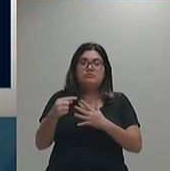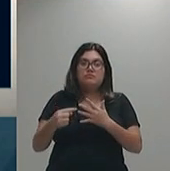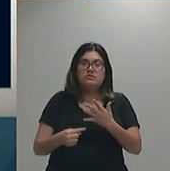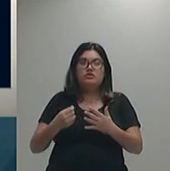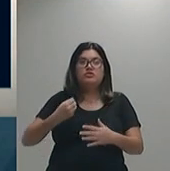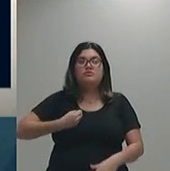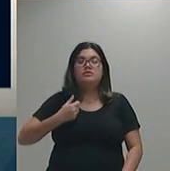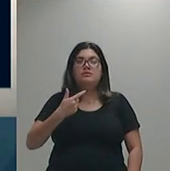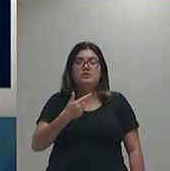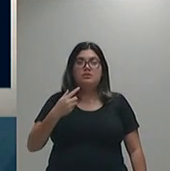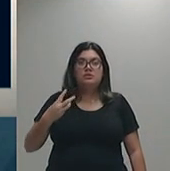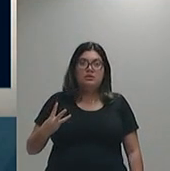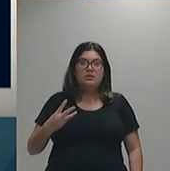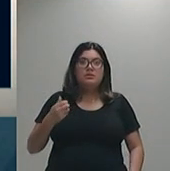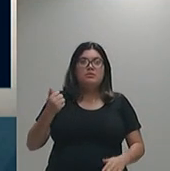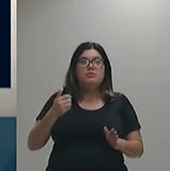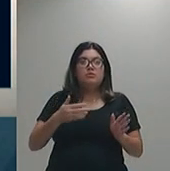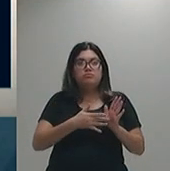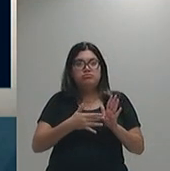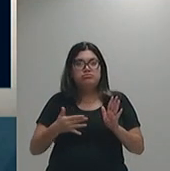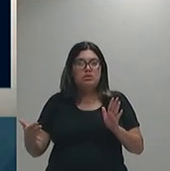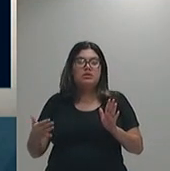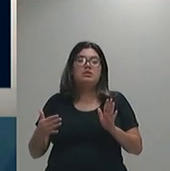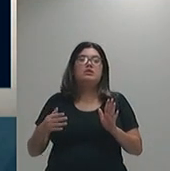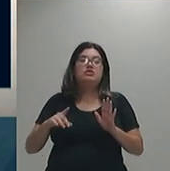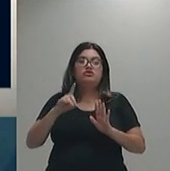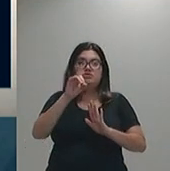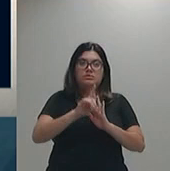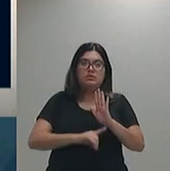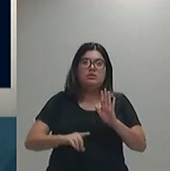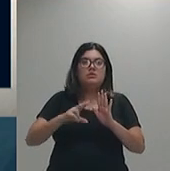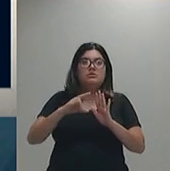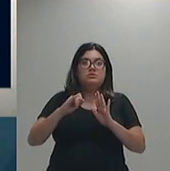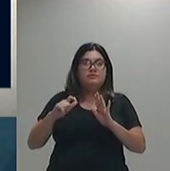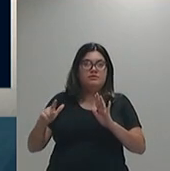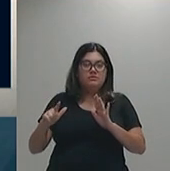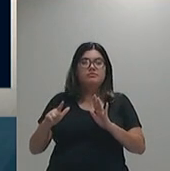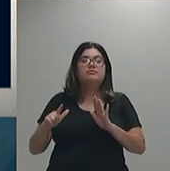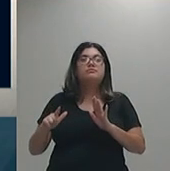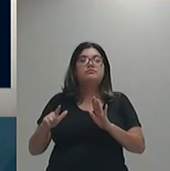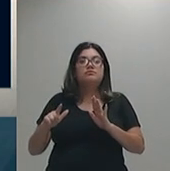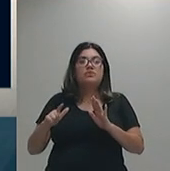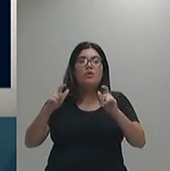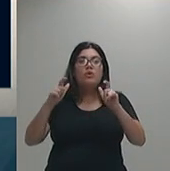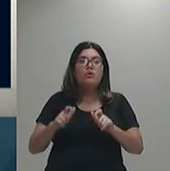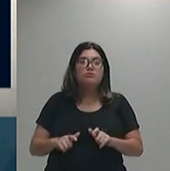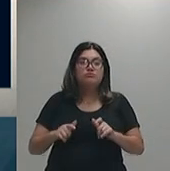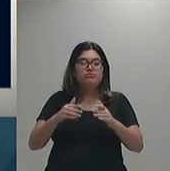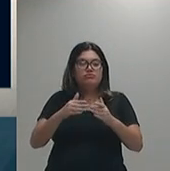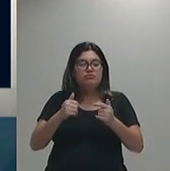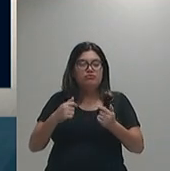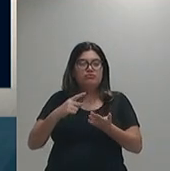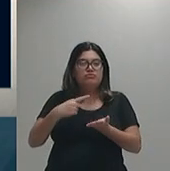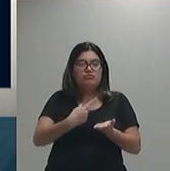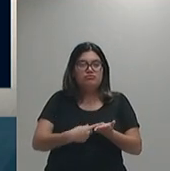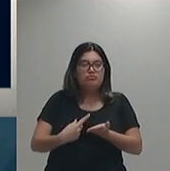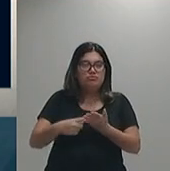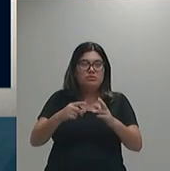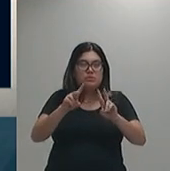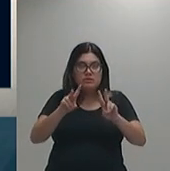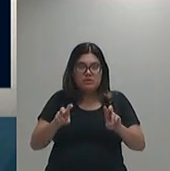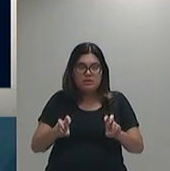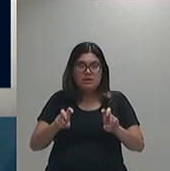da 1ª jornada de Direito Civil onde se é onde se envolve Exatamente esse tema